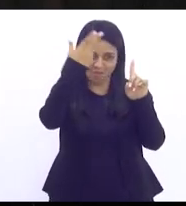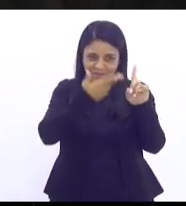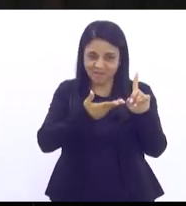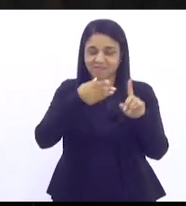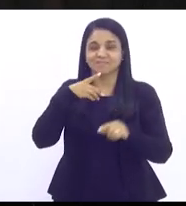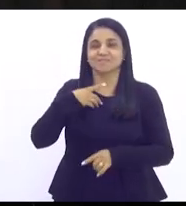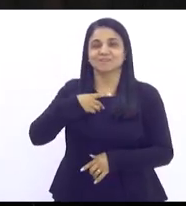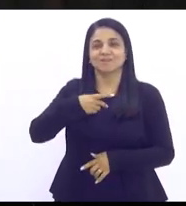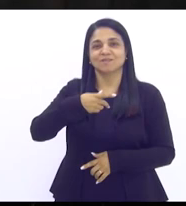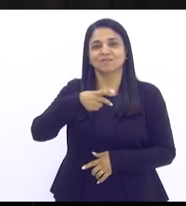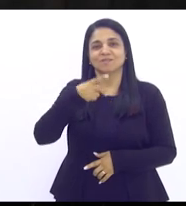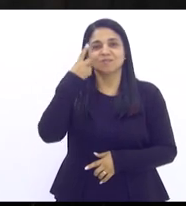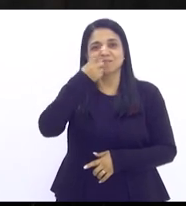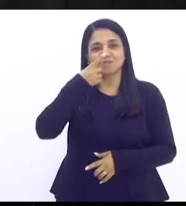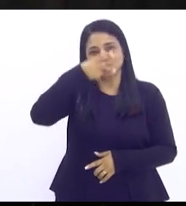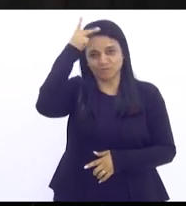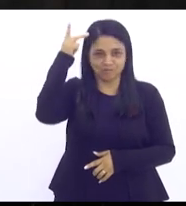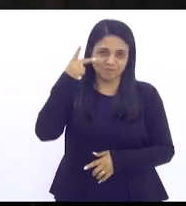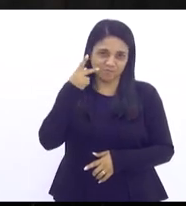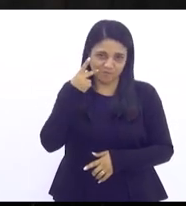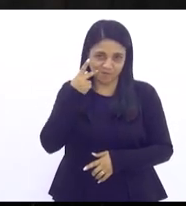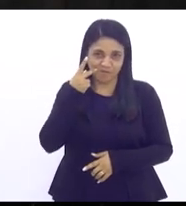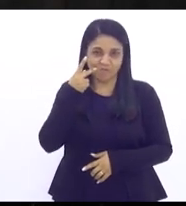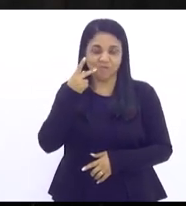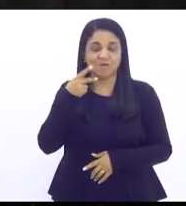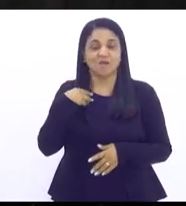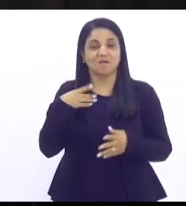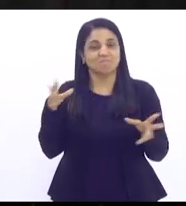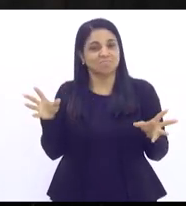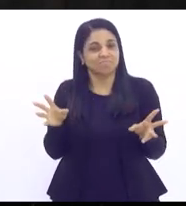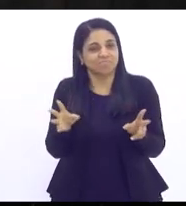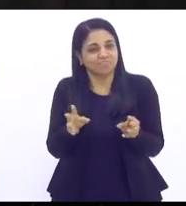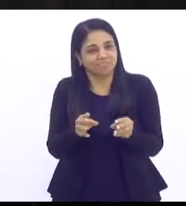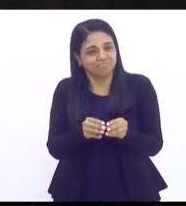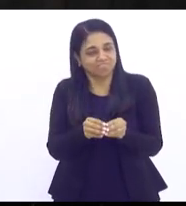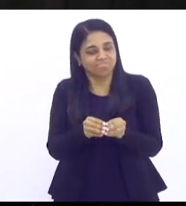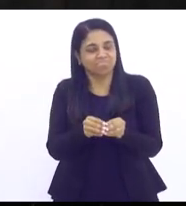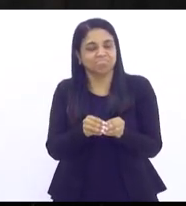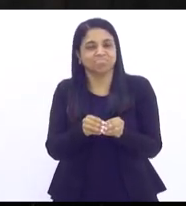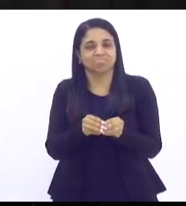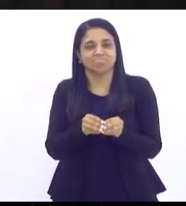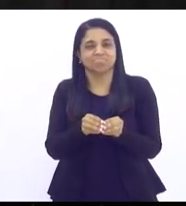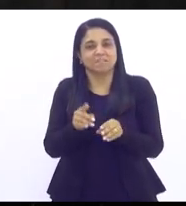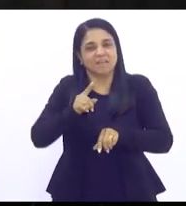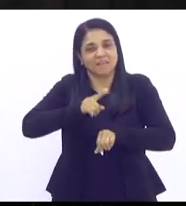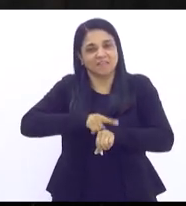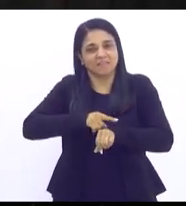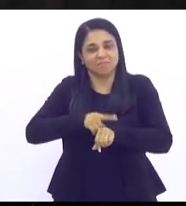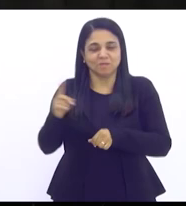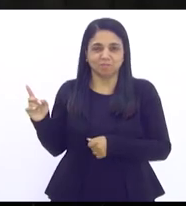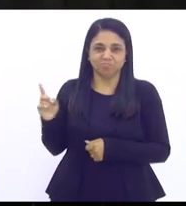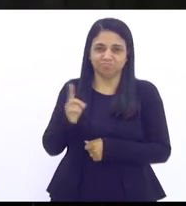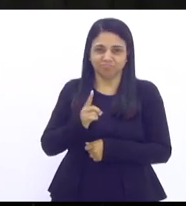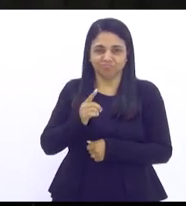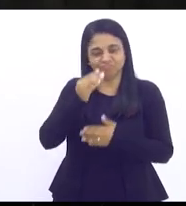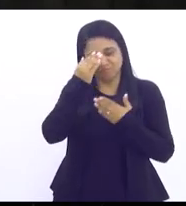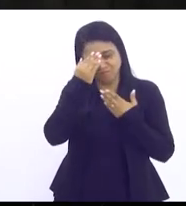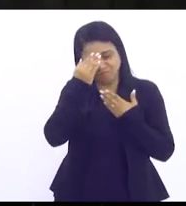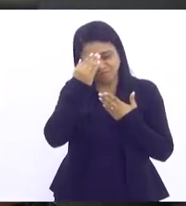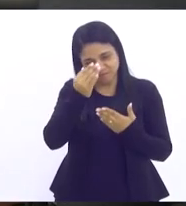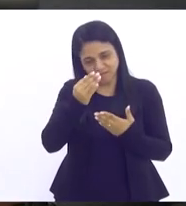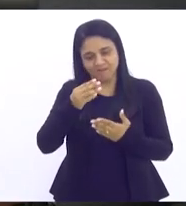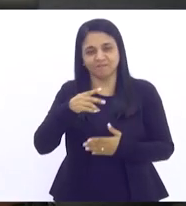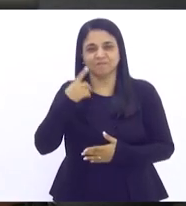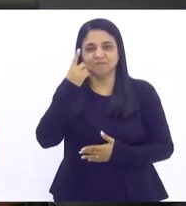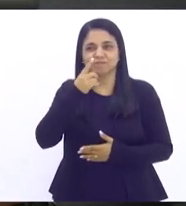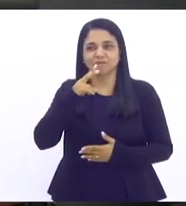Luiz Paulo, eu acho que se esgotam aqui o suficiente e deu tempo de ele chegar. Muito obrigado, deputado Valdeci